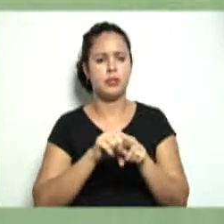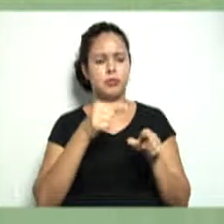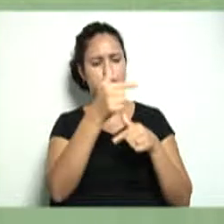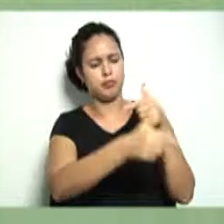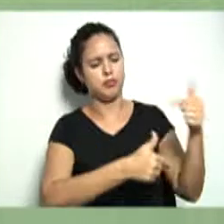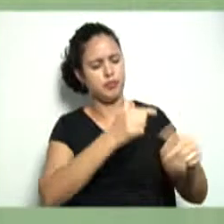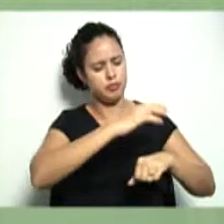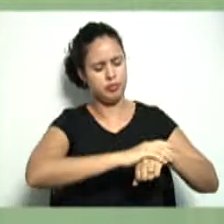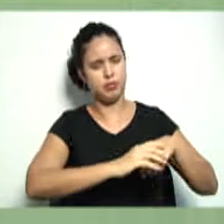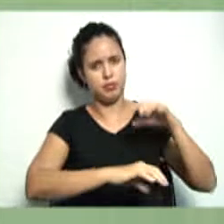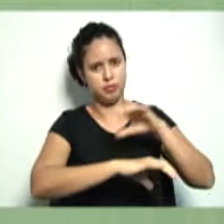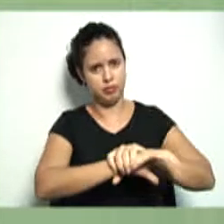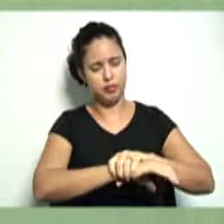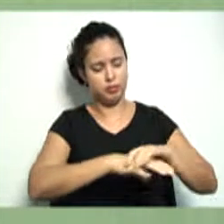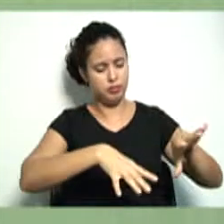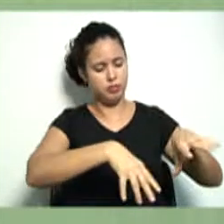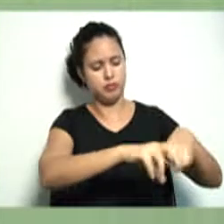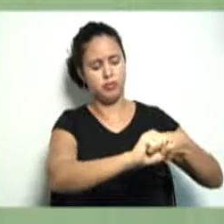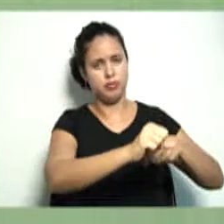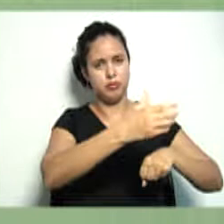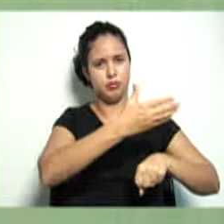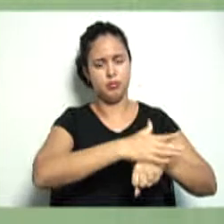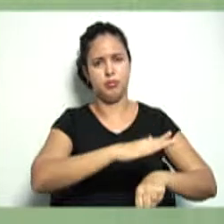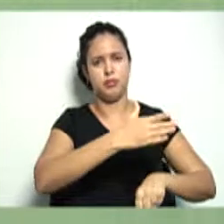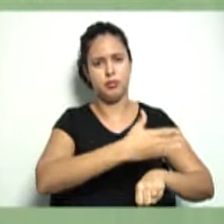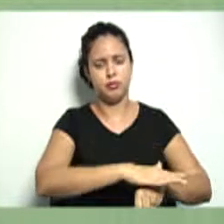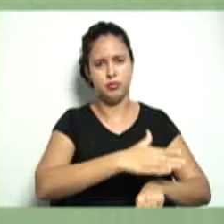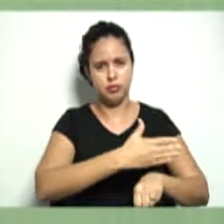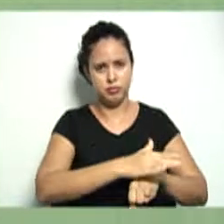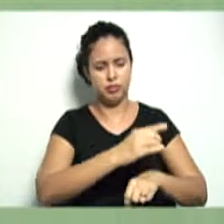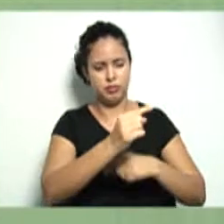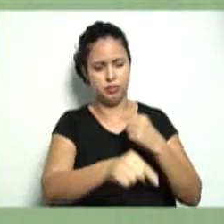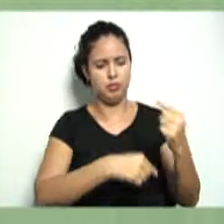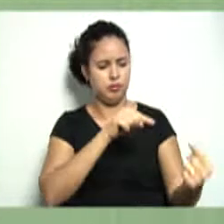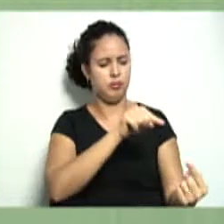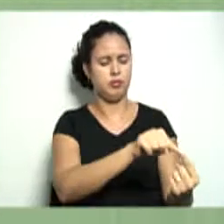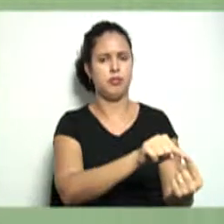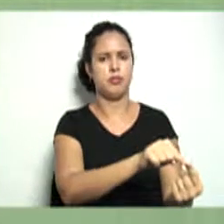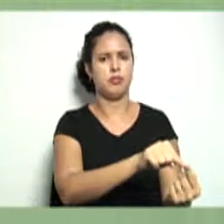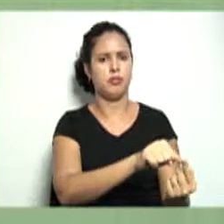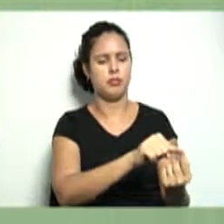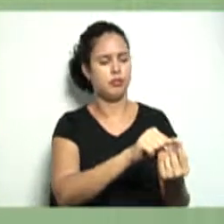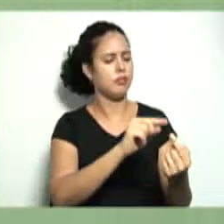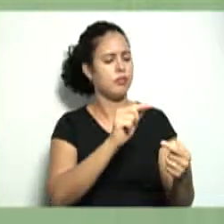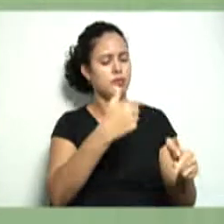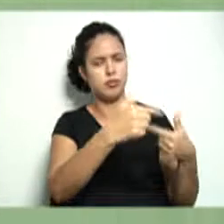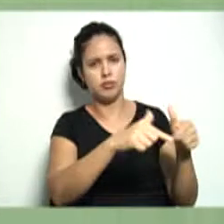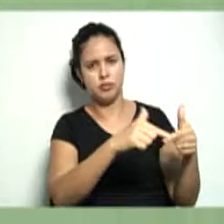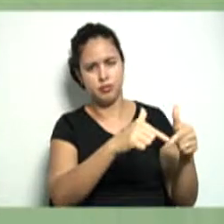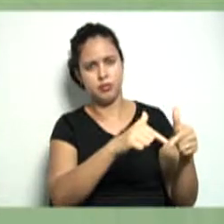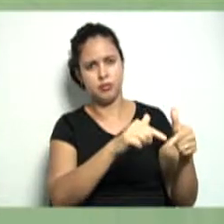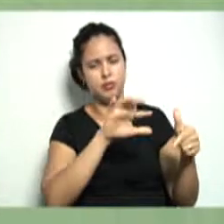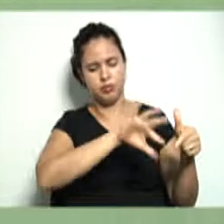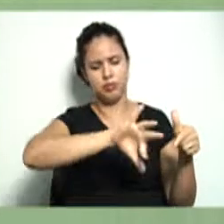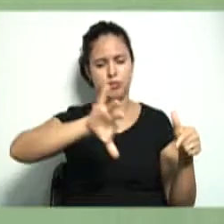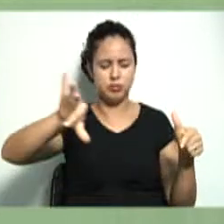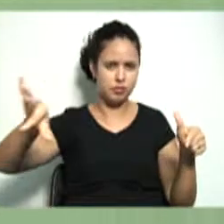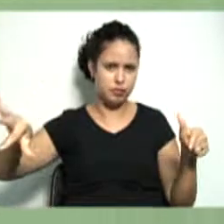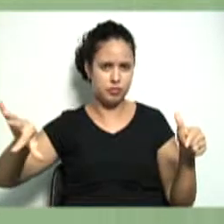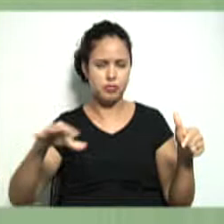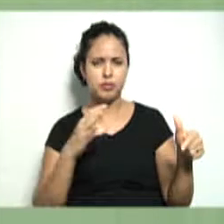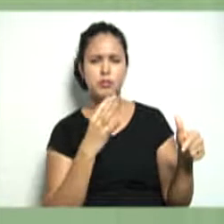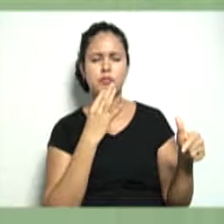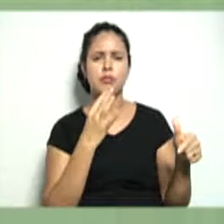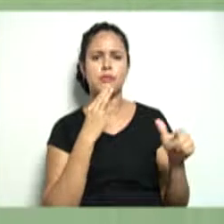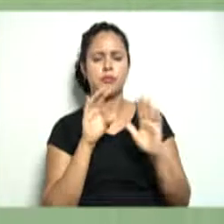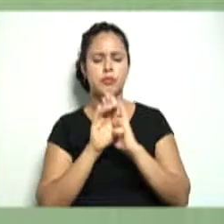uma formação prática ligada às suas atividades, dispensando os conhecimentos